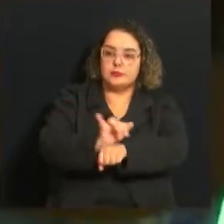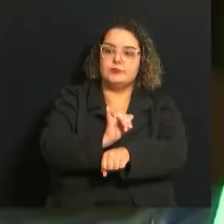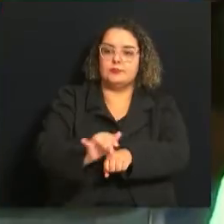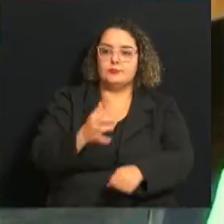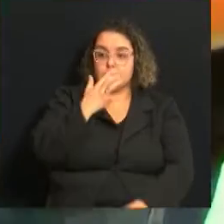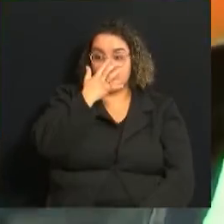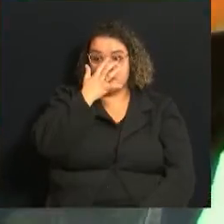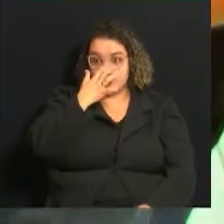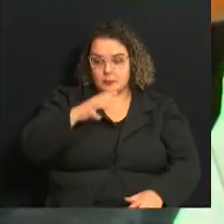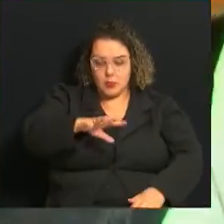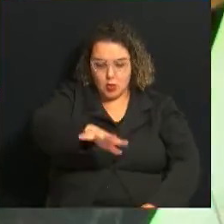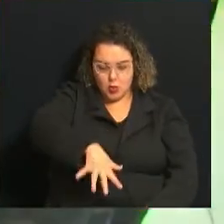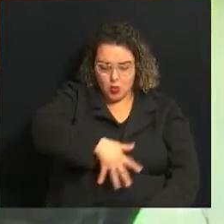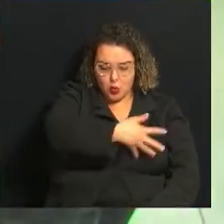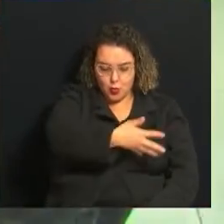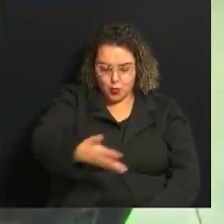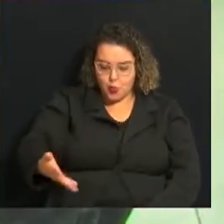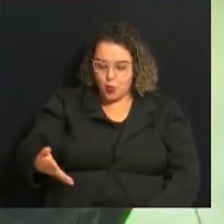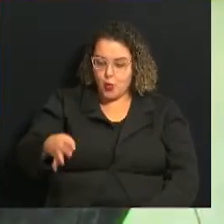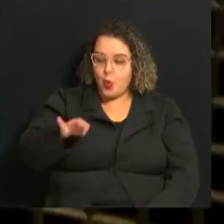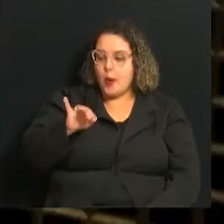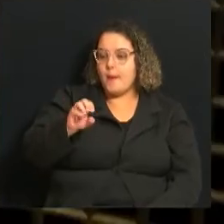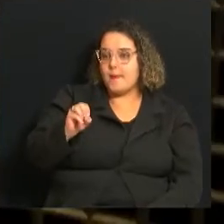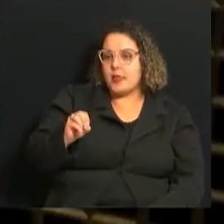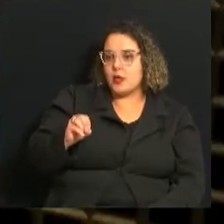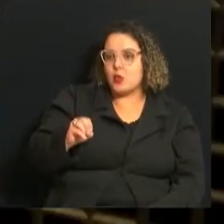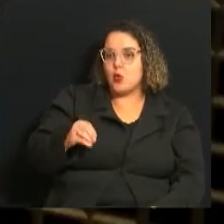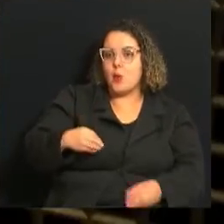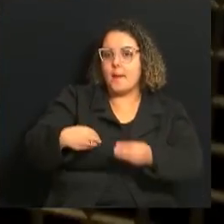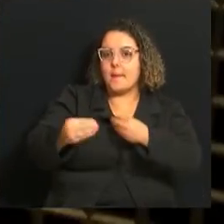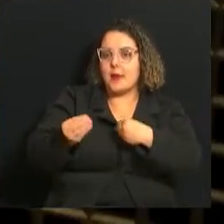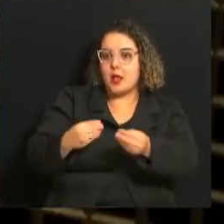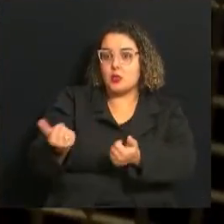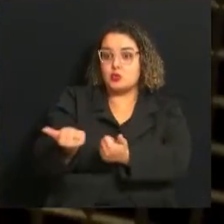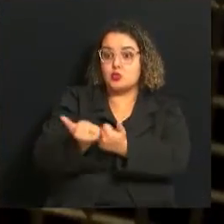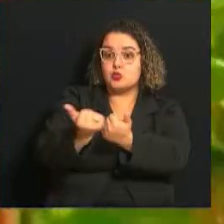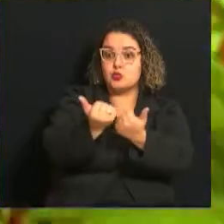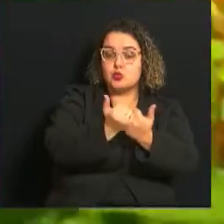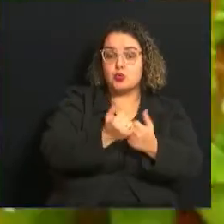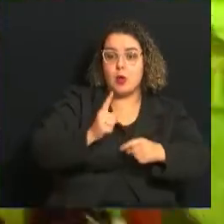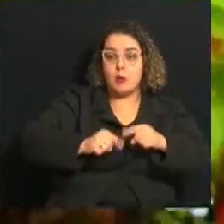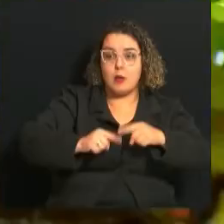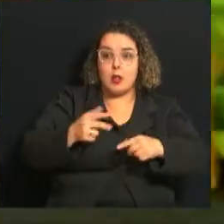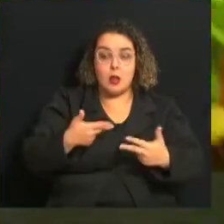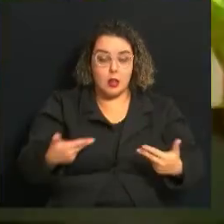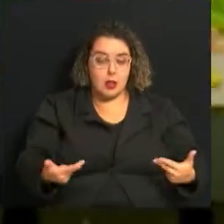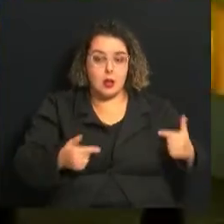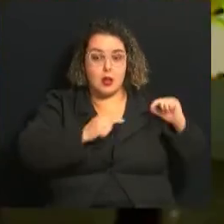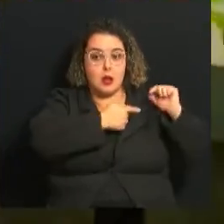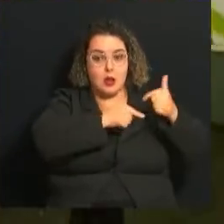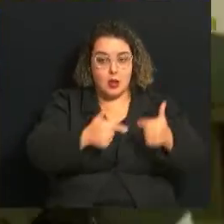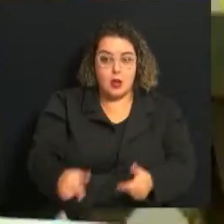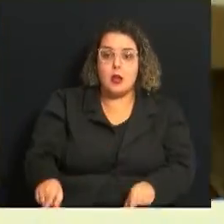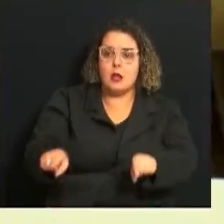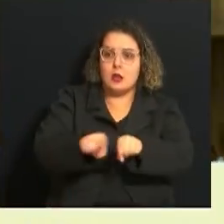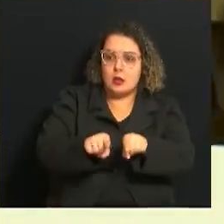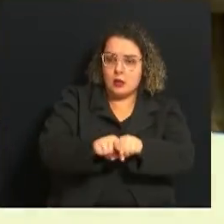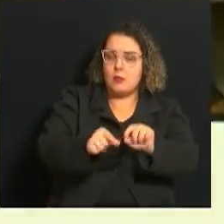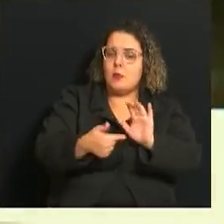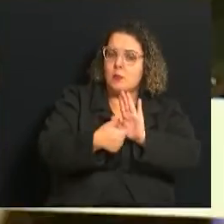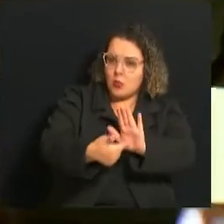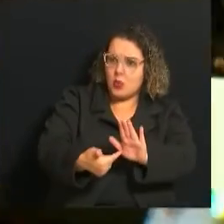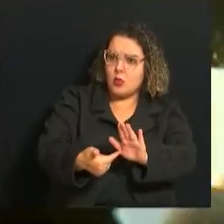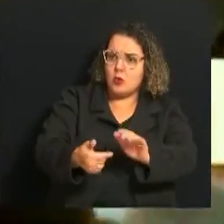Bandejas de bioplástico, em substituição a outros materiais tradicionais, também aparecem como alternativa